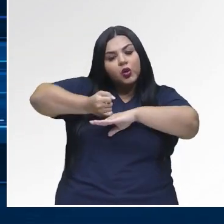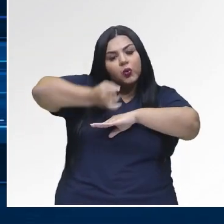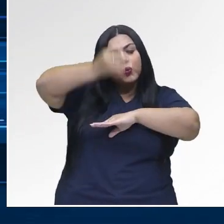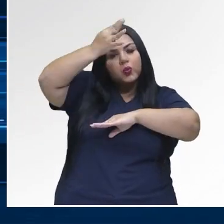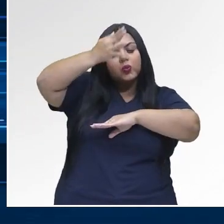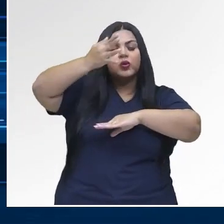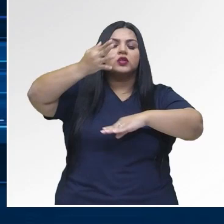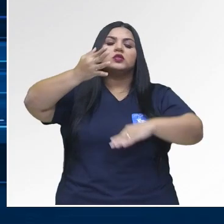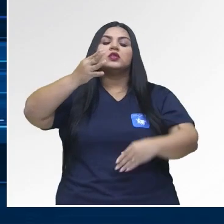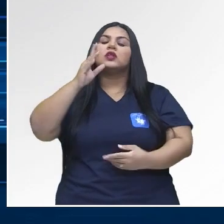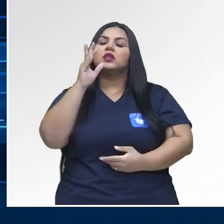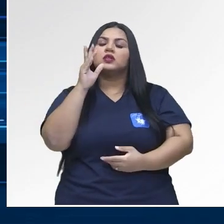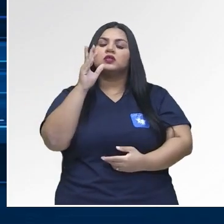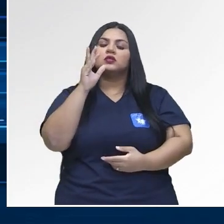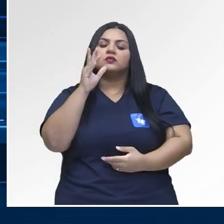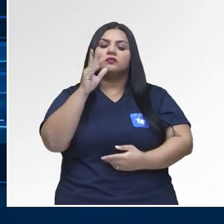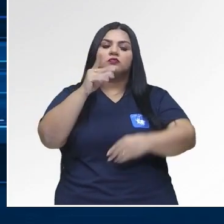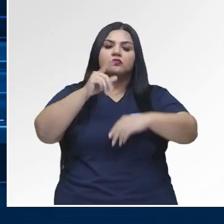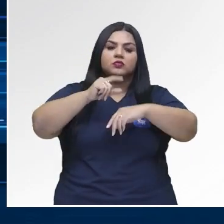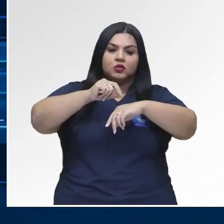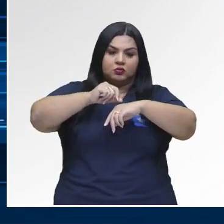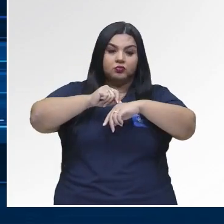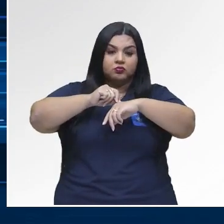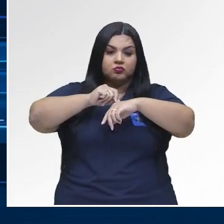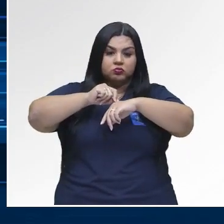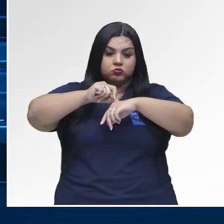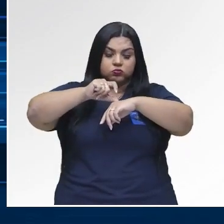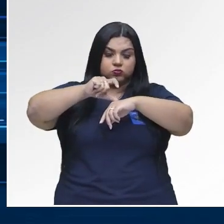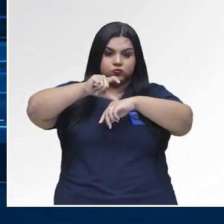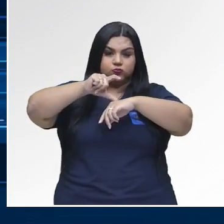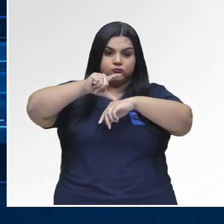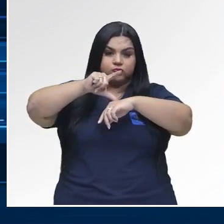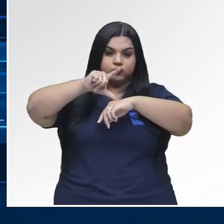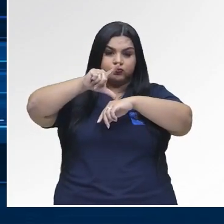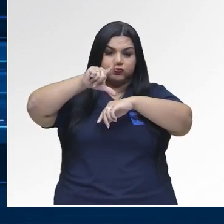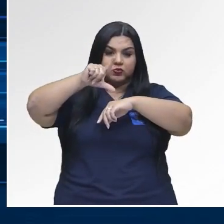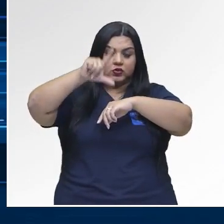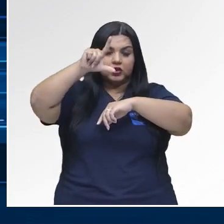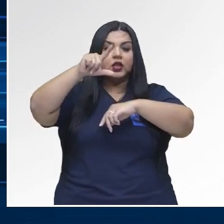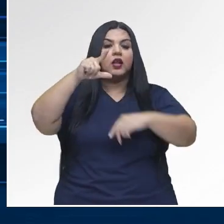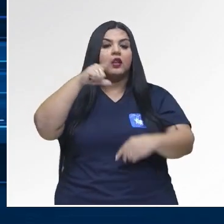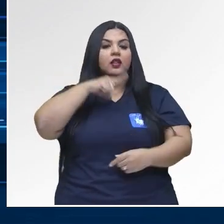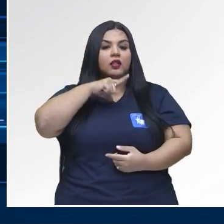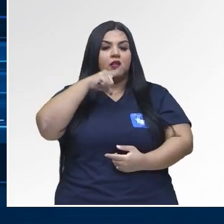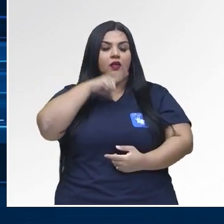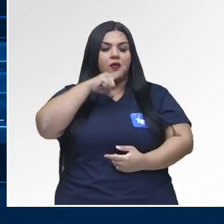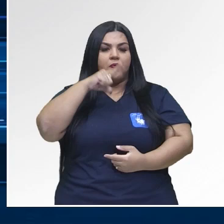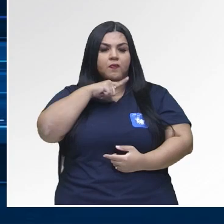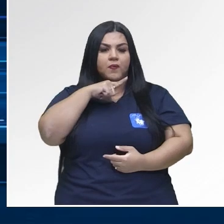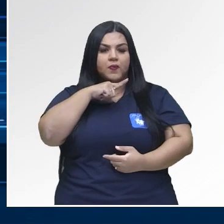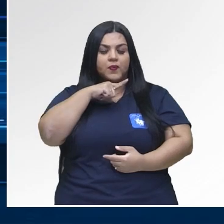oxigênio, quando ela aumenta, né, no sangue, a gente tem lá,